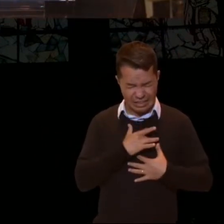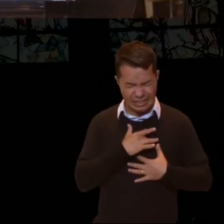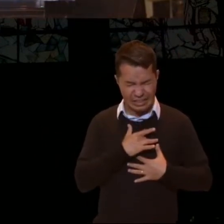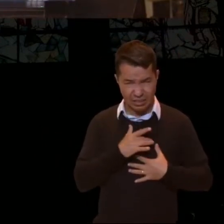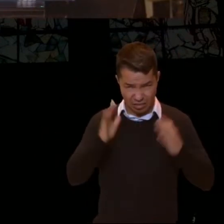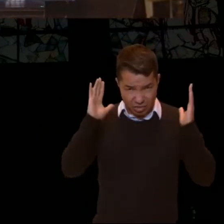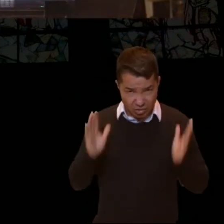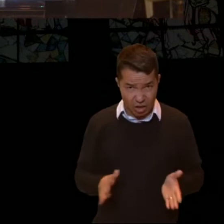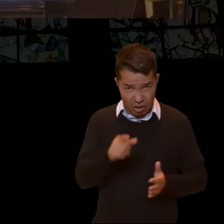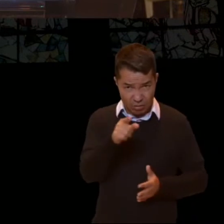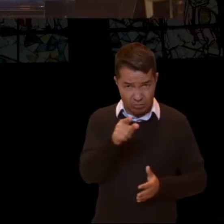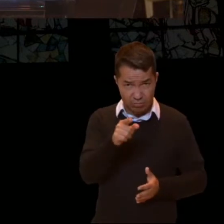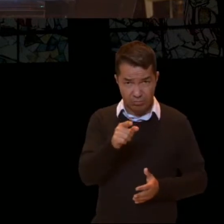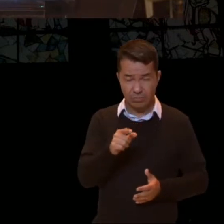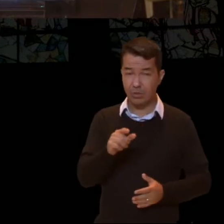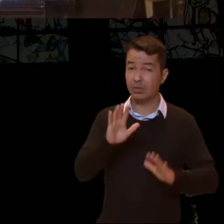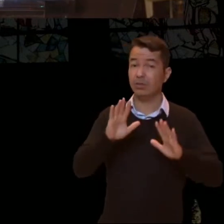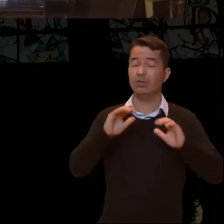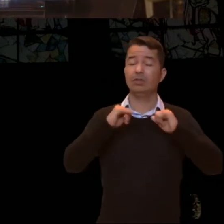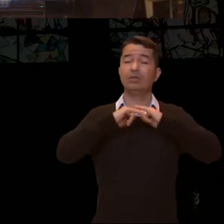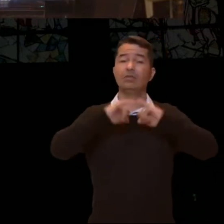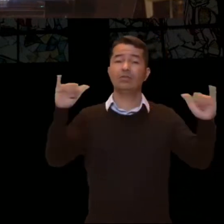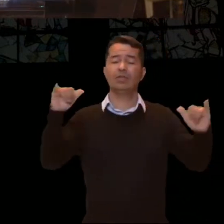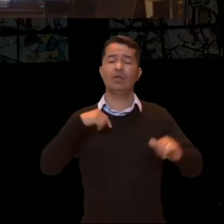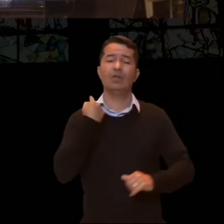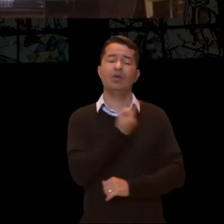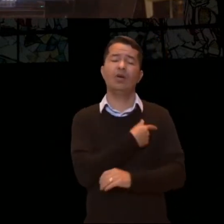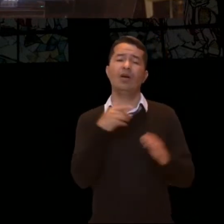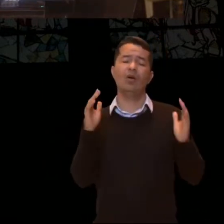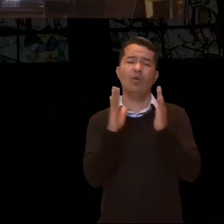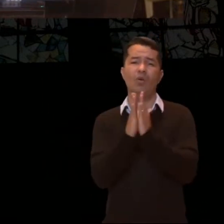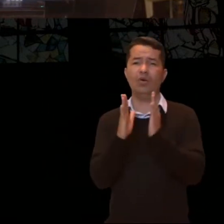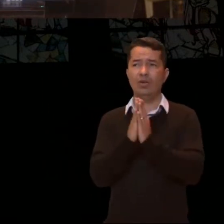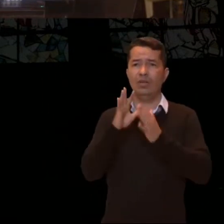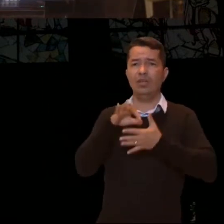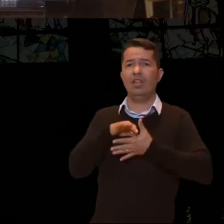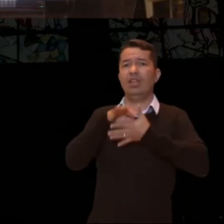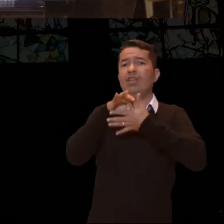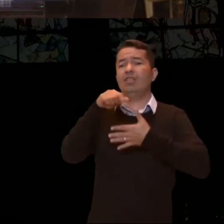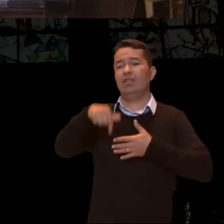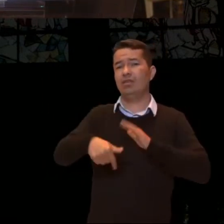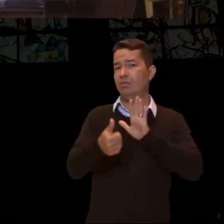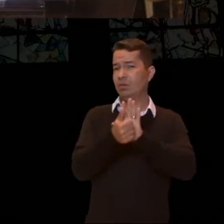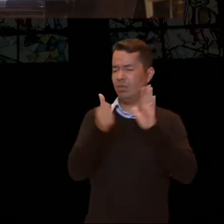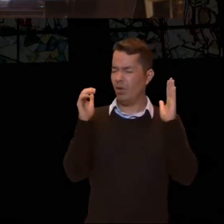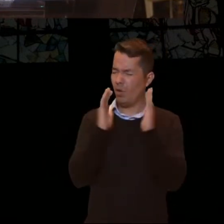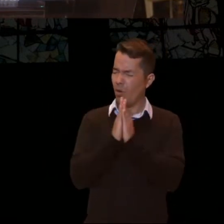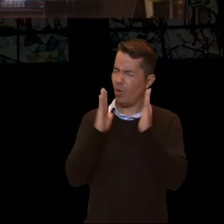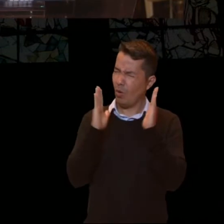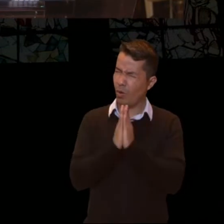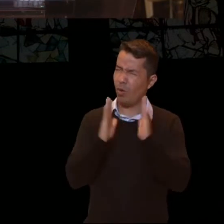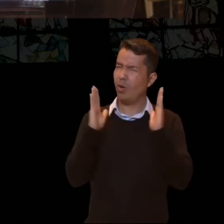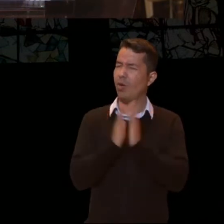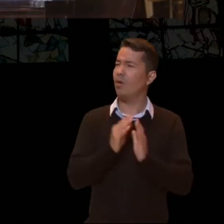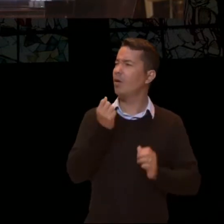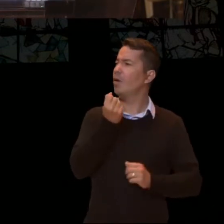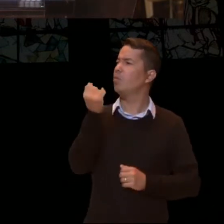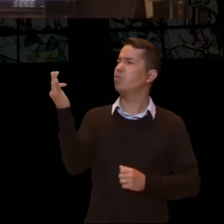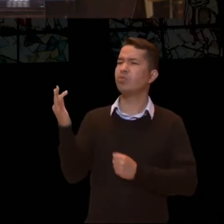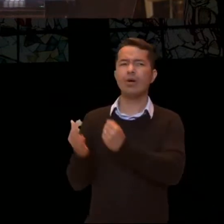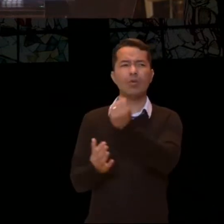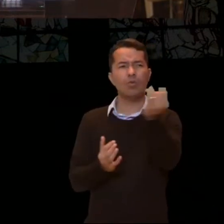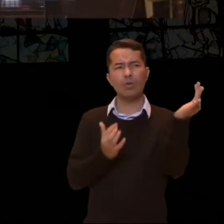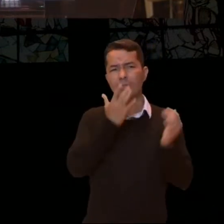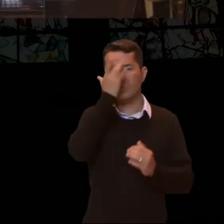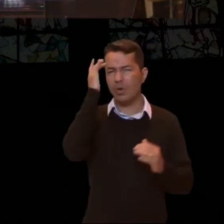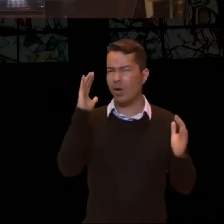Deus diz que a gente ora, e a liderança dessa igreja está orando. Alguns irmãos estão orando, vou desafiar você para orar por